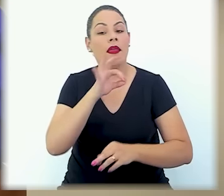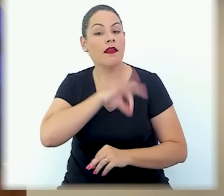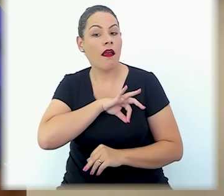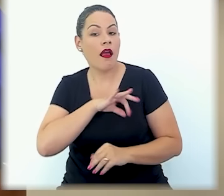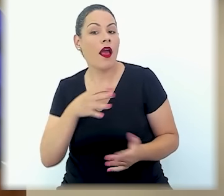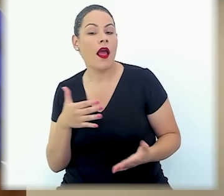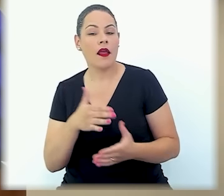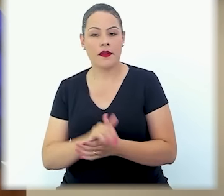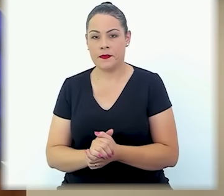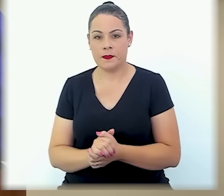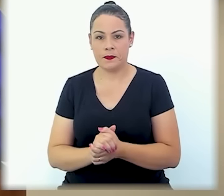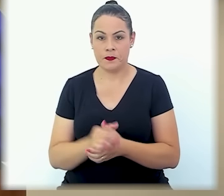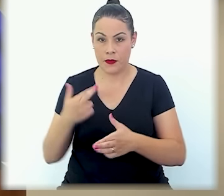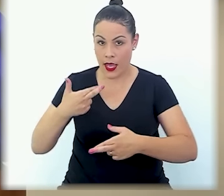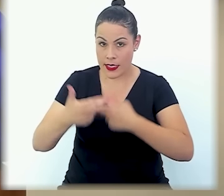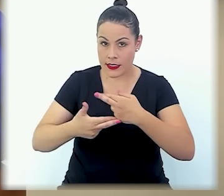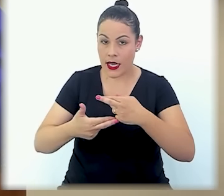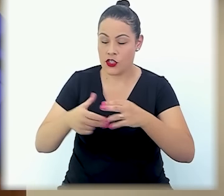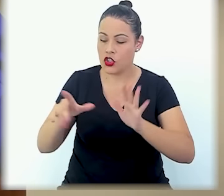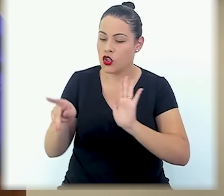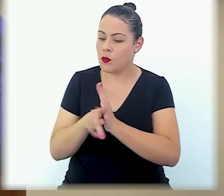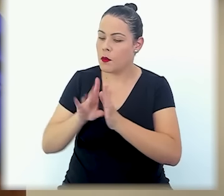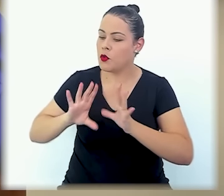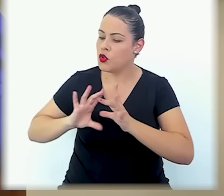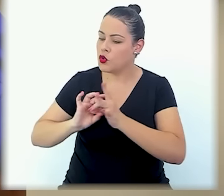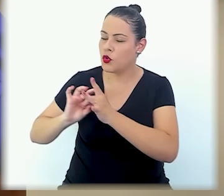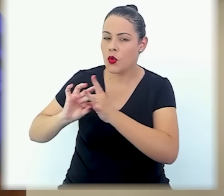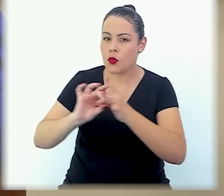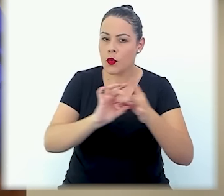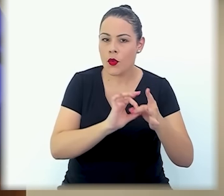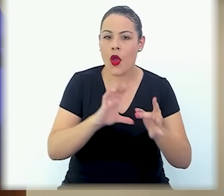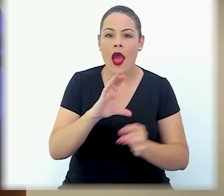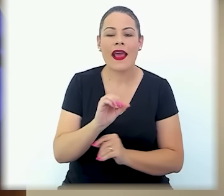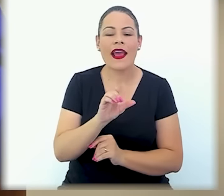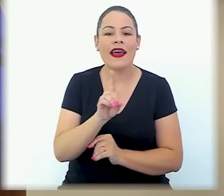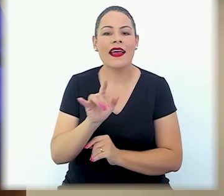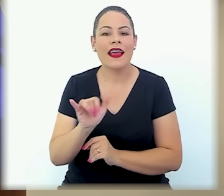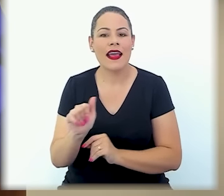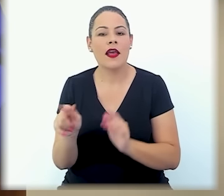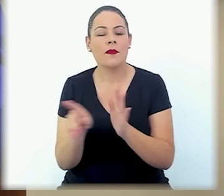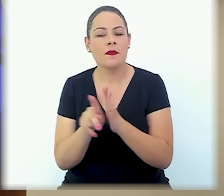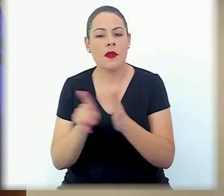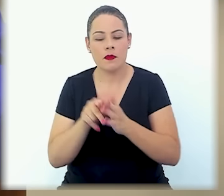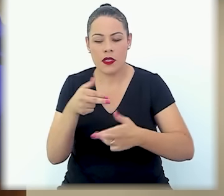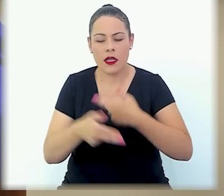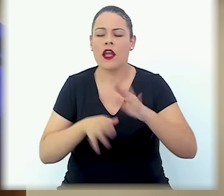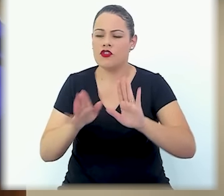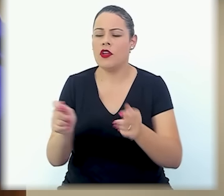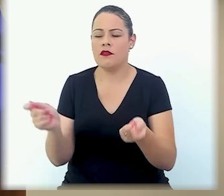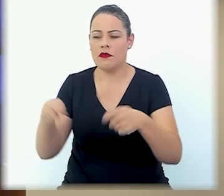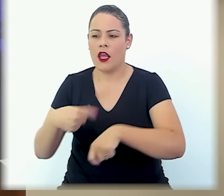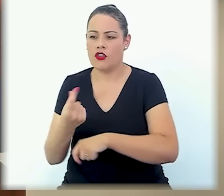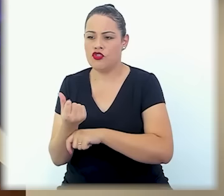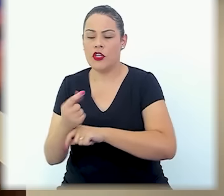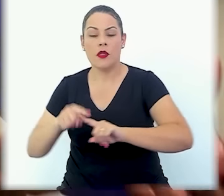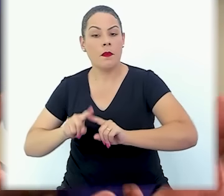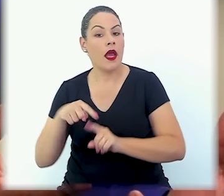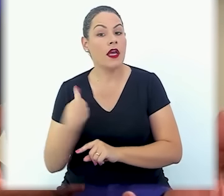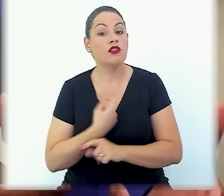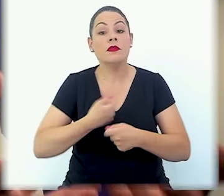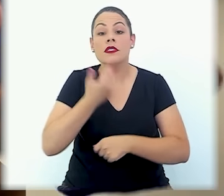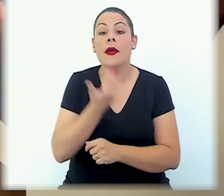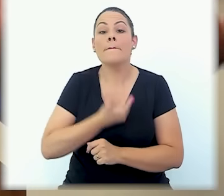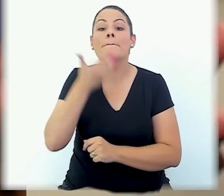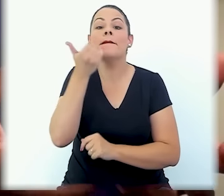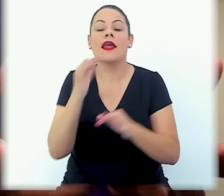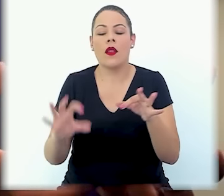Sim. A reciclagem, né, a cadeia da a reciclagem, ela já gera bastante trabalho e renda, mas assim, nós precisamos melhorar, né,